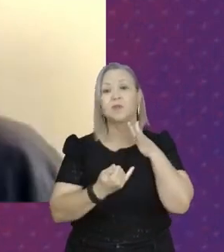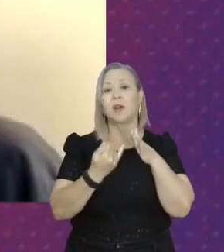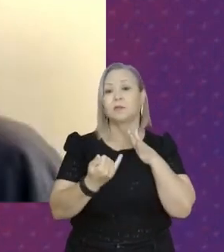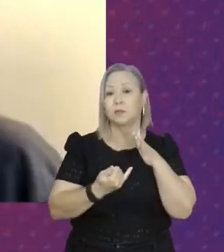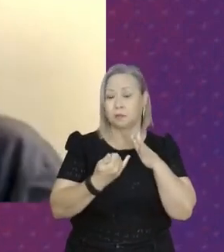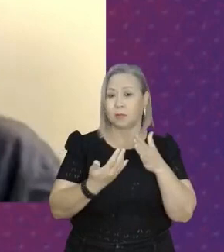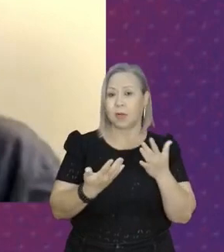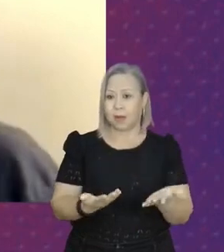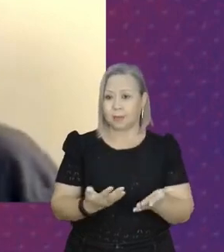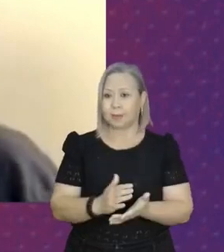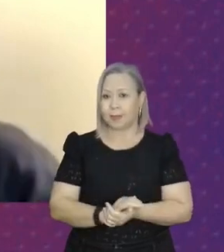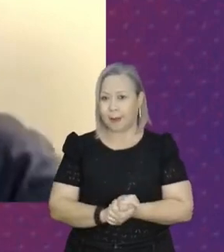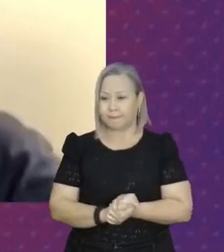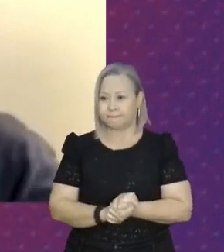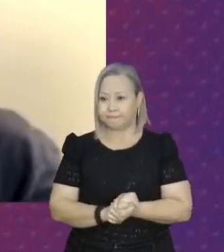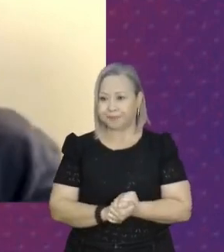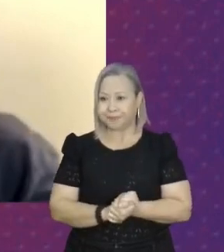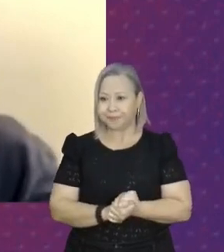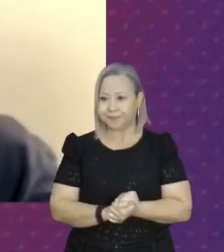institucionalizar